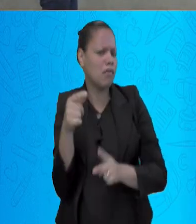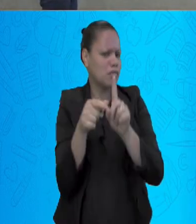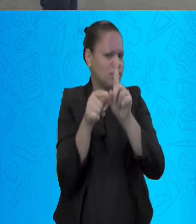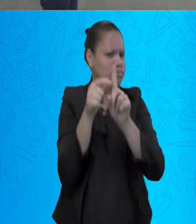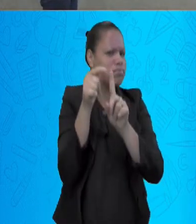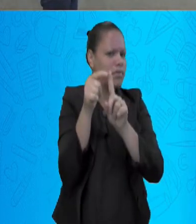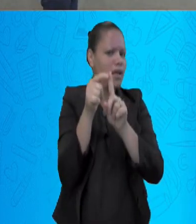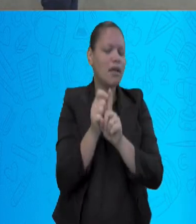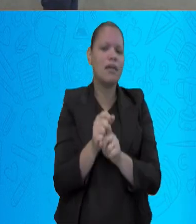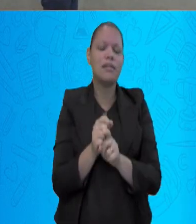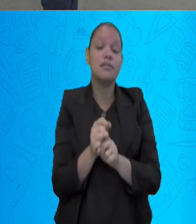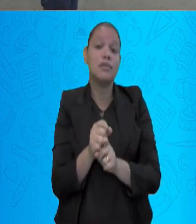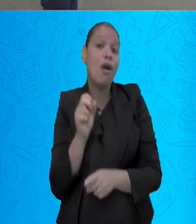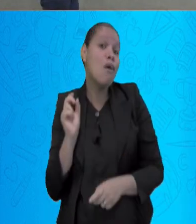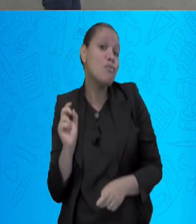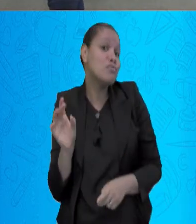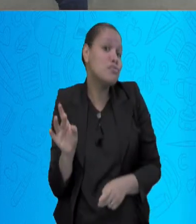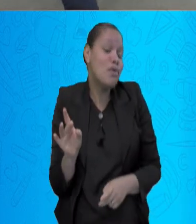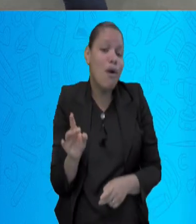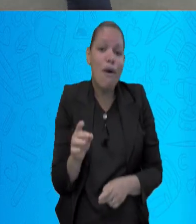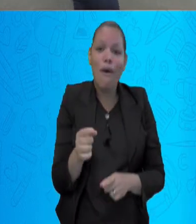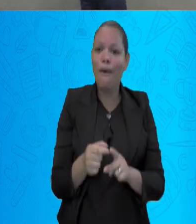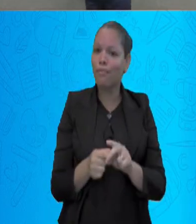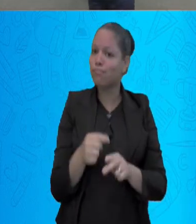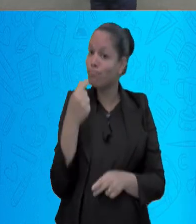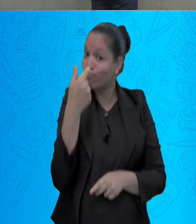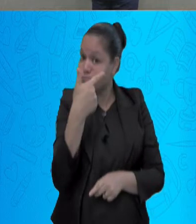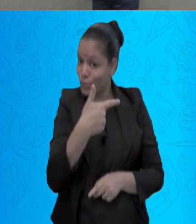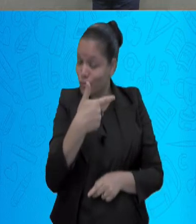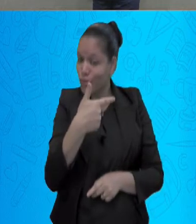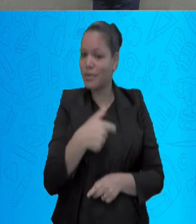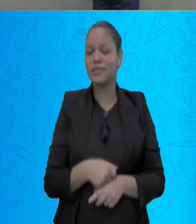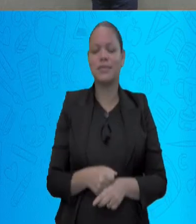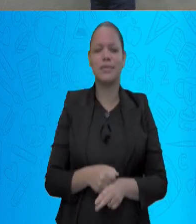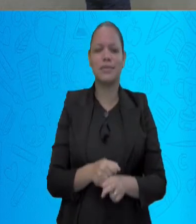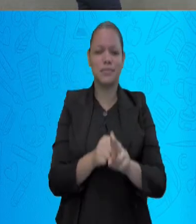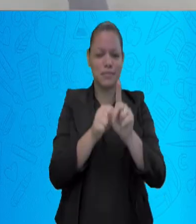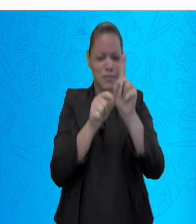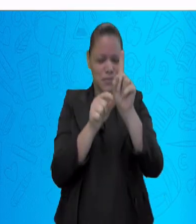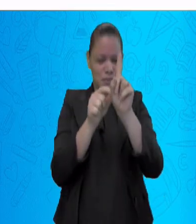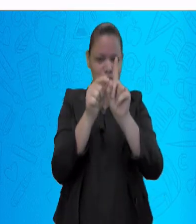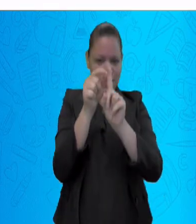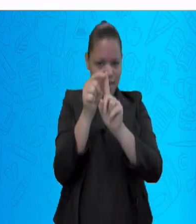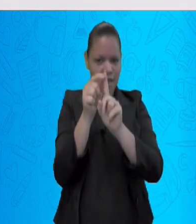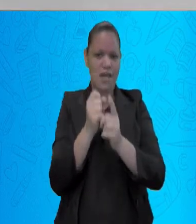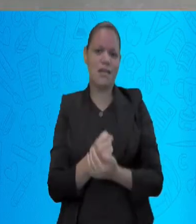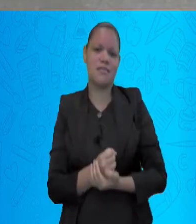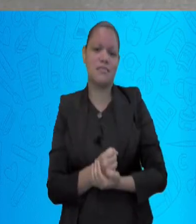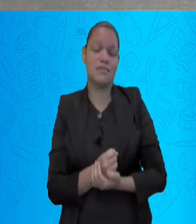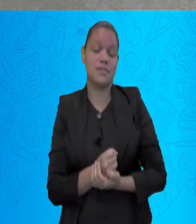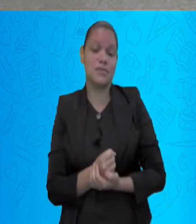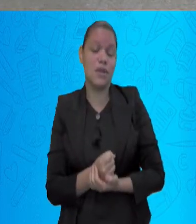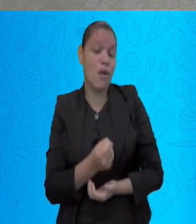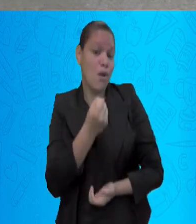unidades? Apenas 2. 1, 2 unidades. Formamos, então, o algarismo